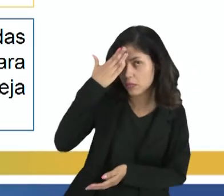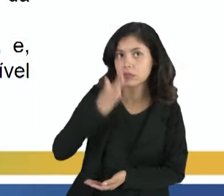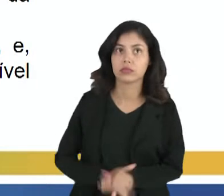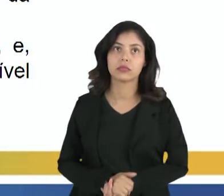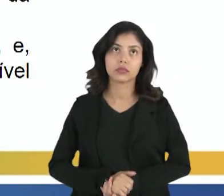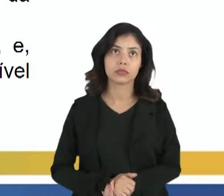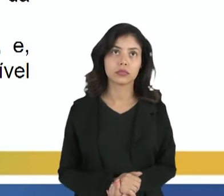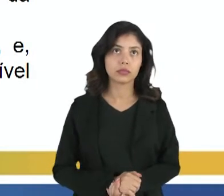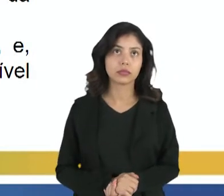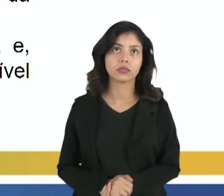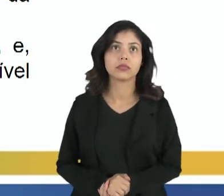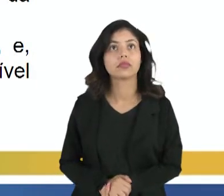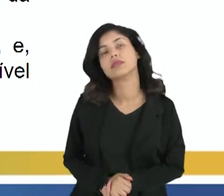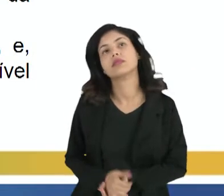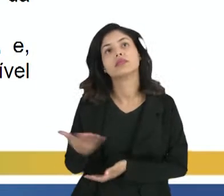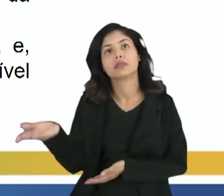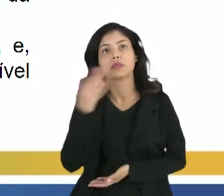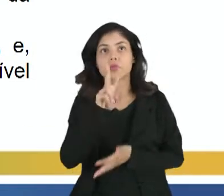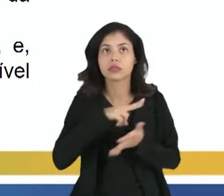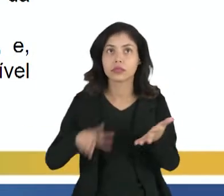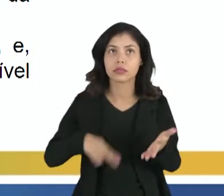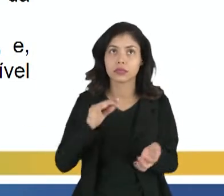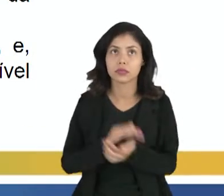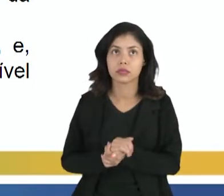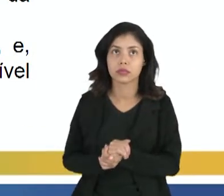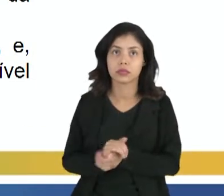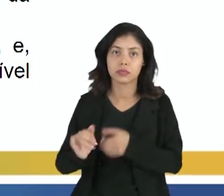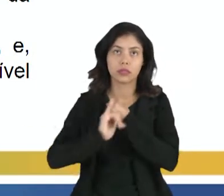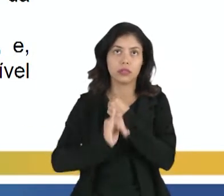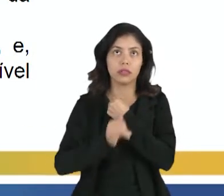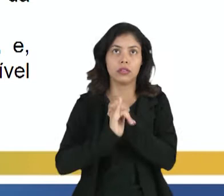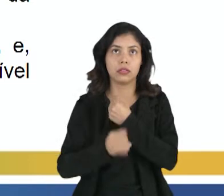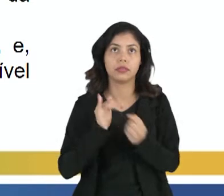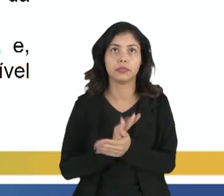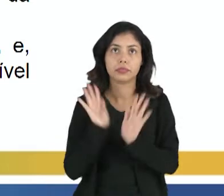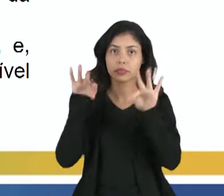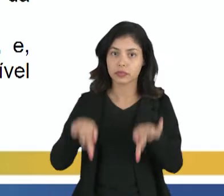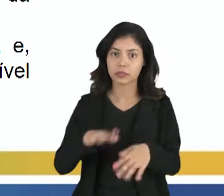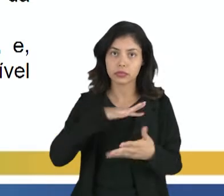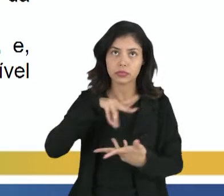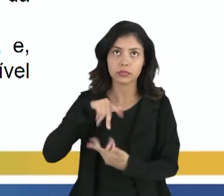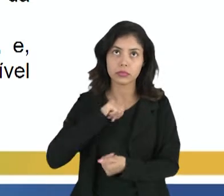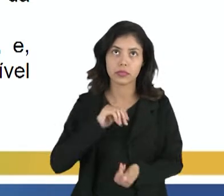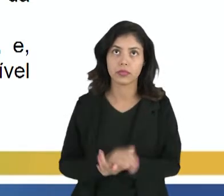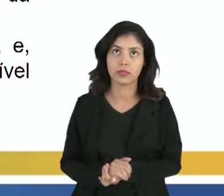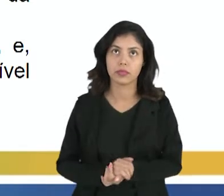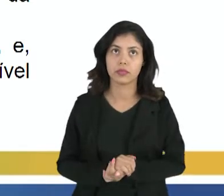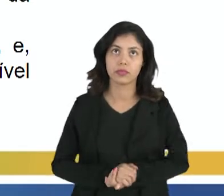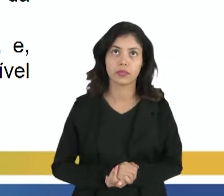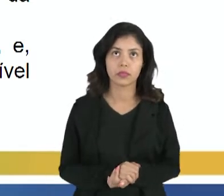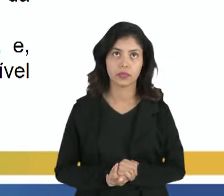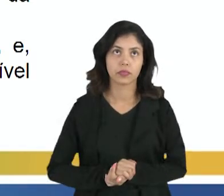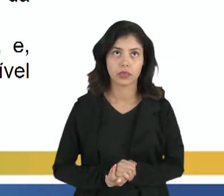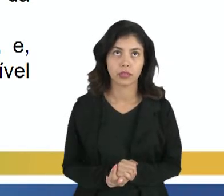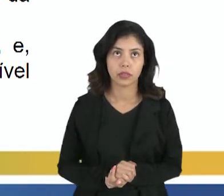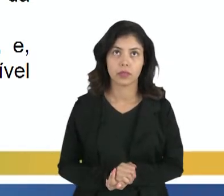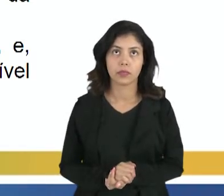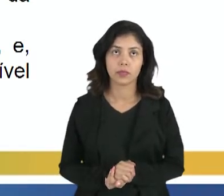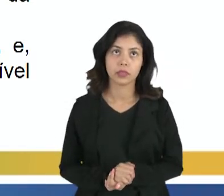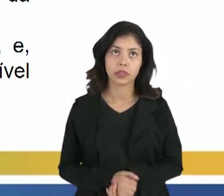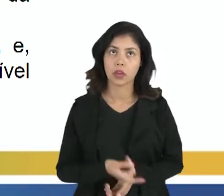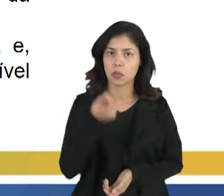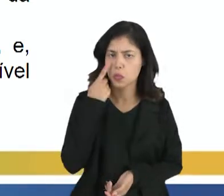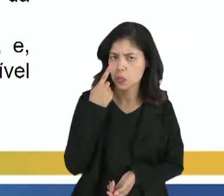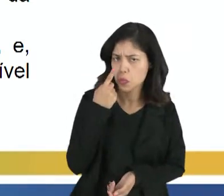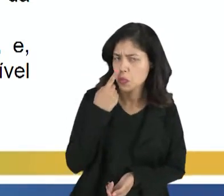compreendido. Vamos à leitura de uma crônica, O Fim do Mundo, de Cecília Meirelles. Você conhece